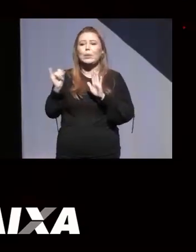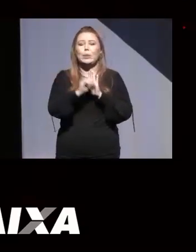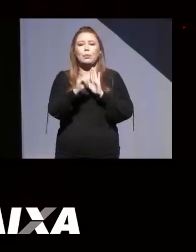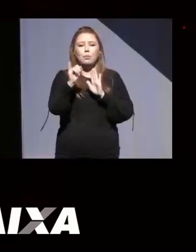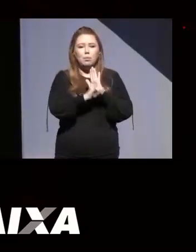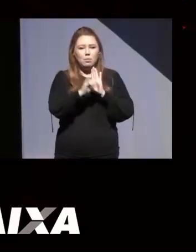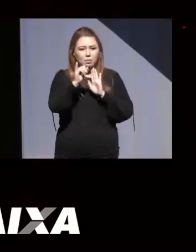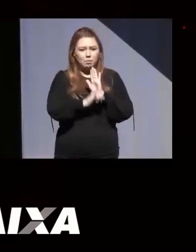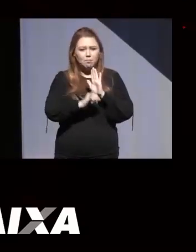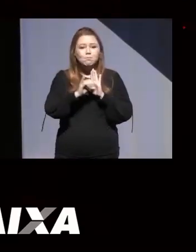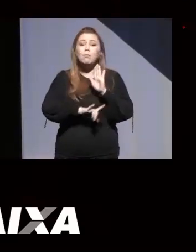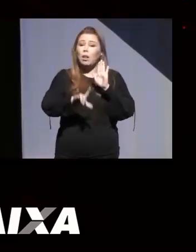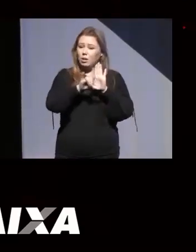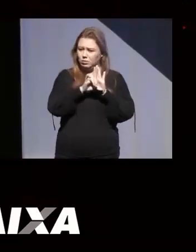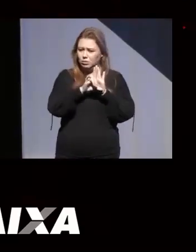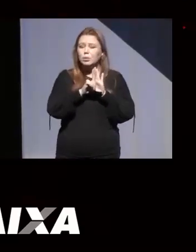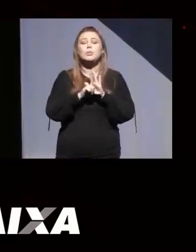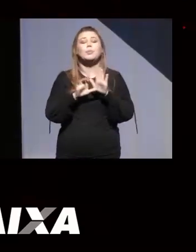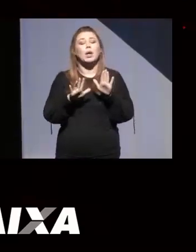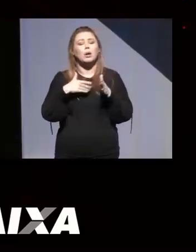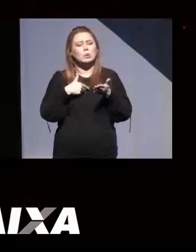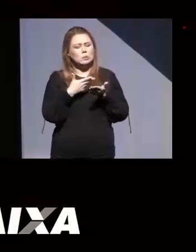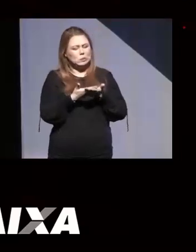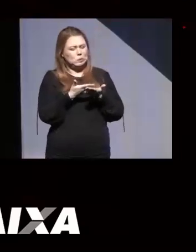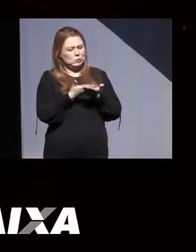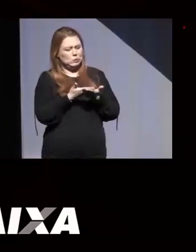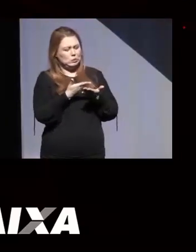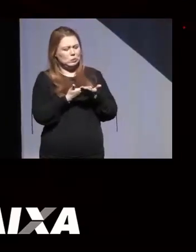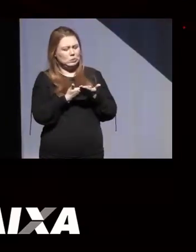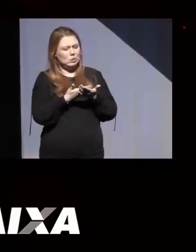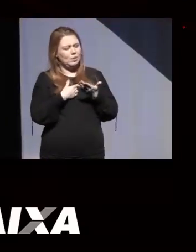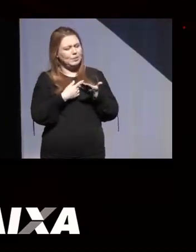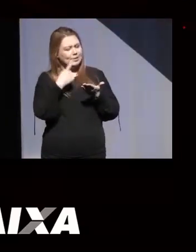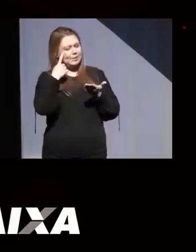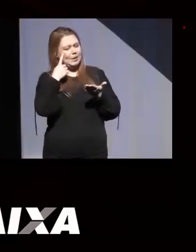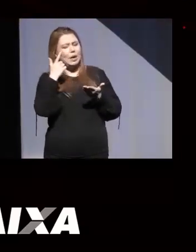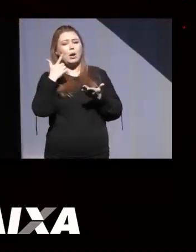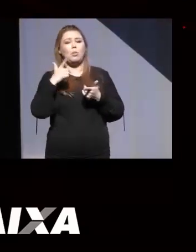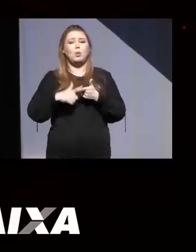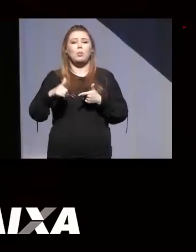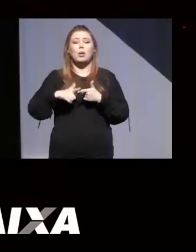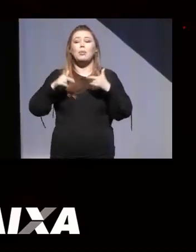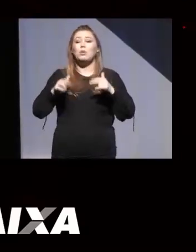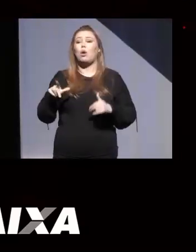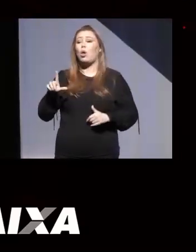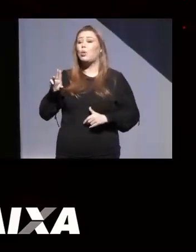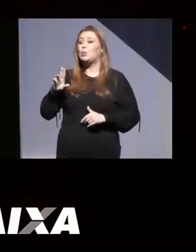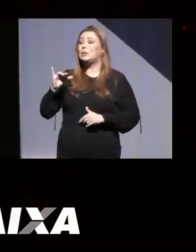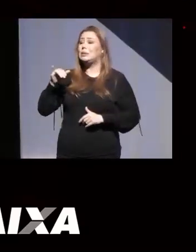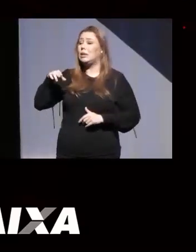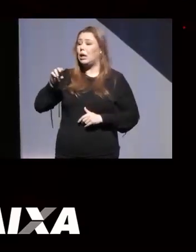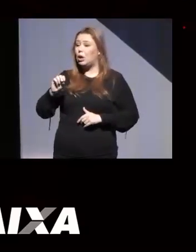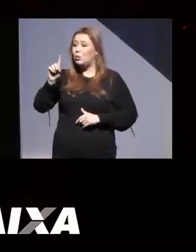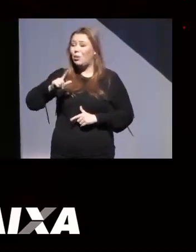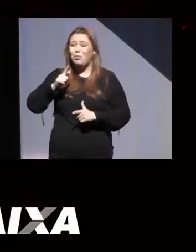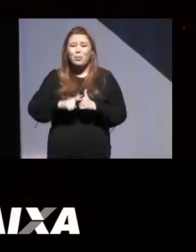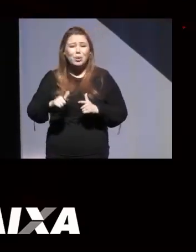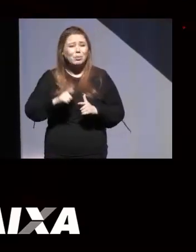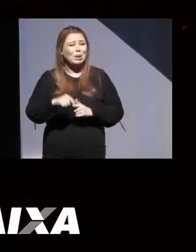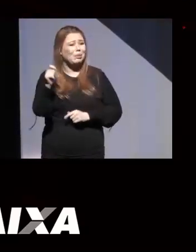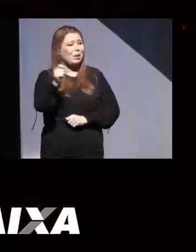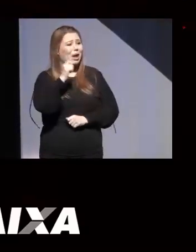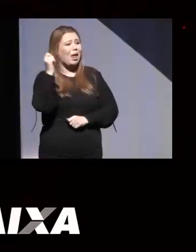em que eu estudava, eu falava, não, isso é um problema, na linha do que o Luciano falou, isso é um grande problema,